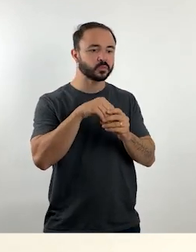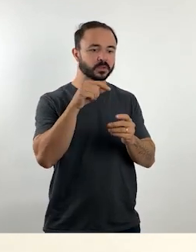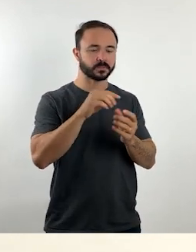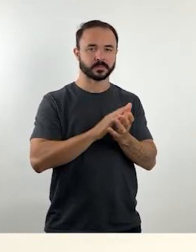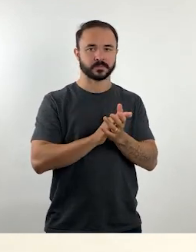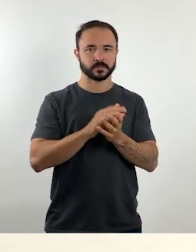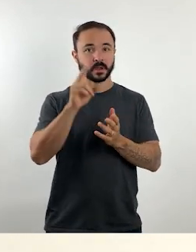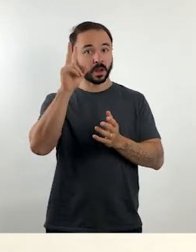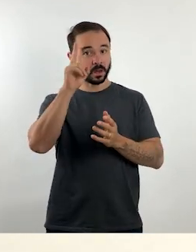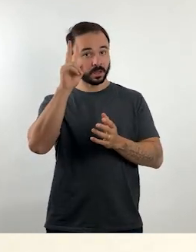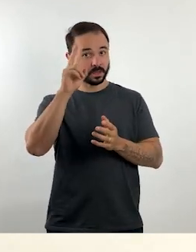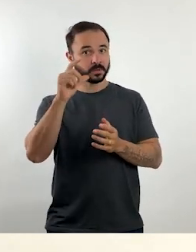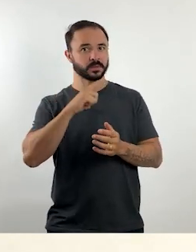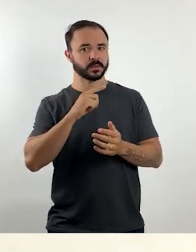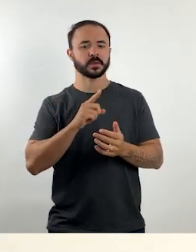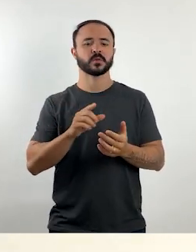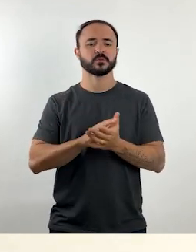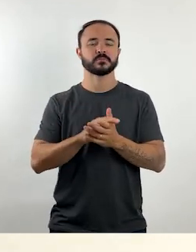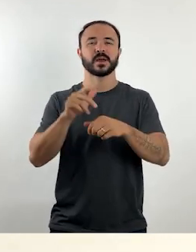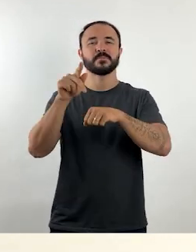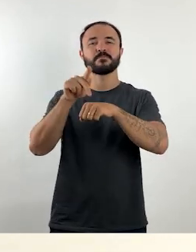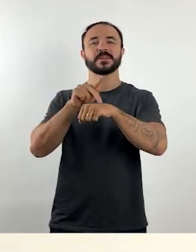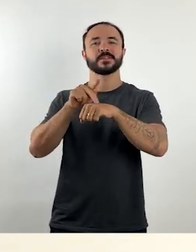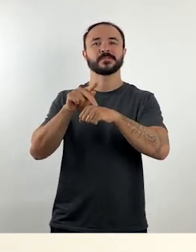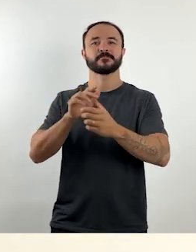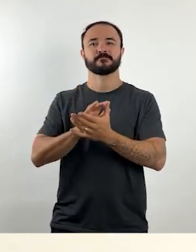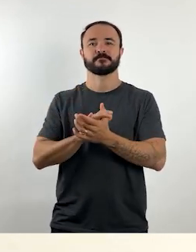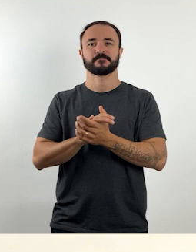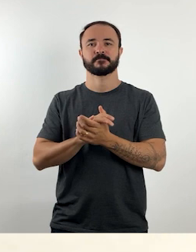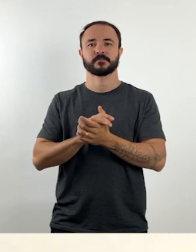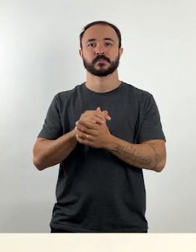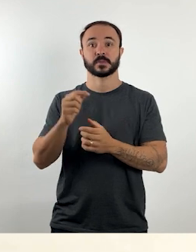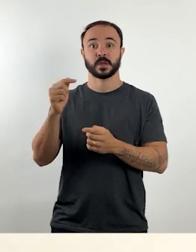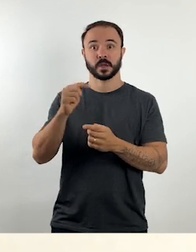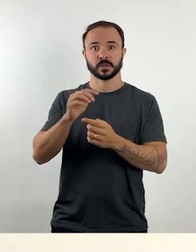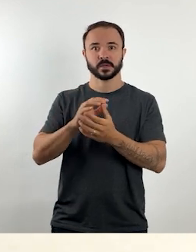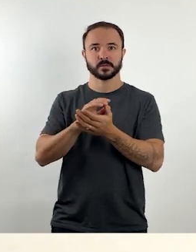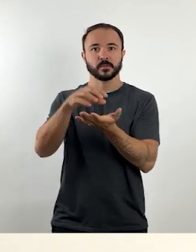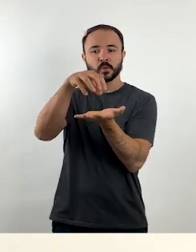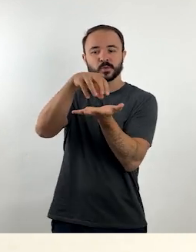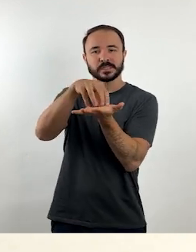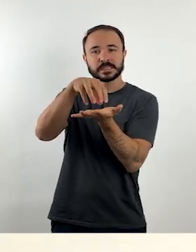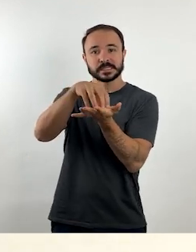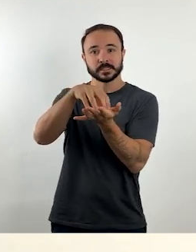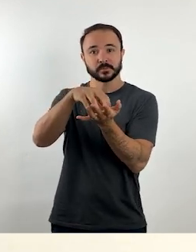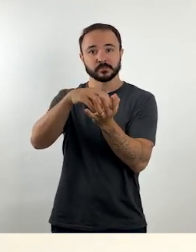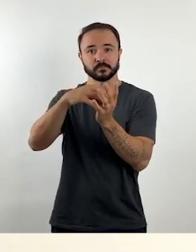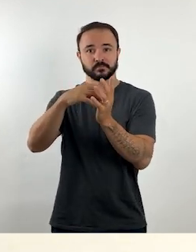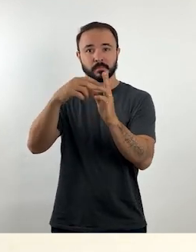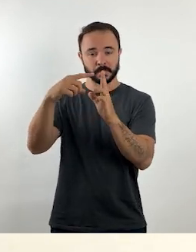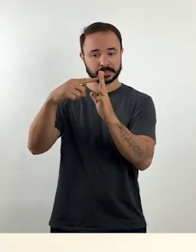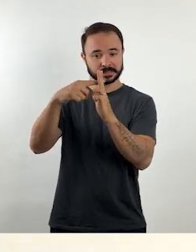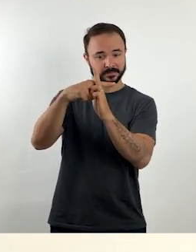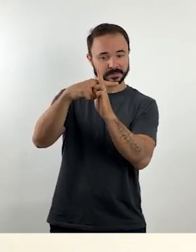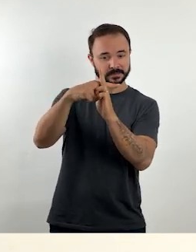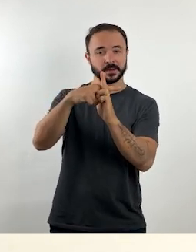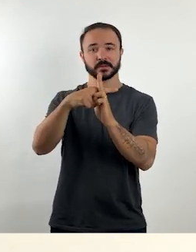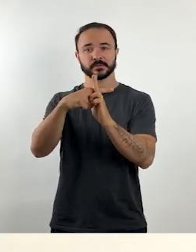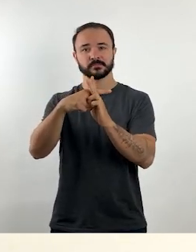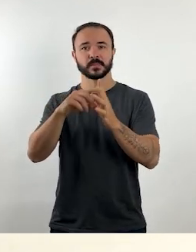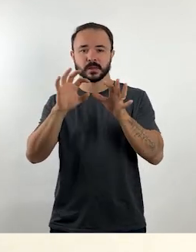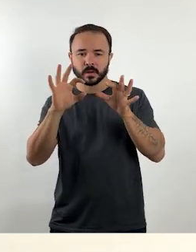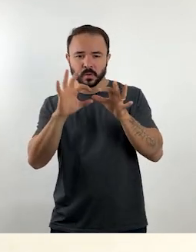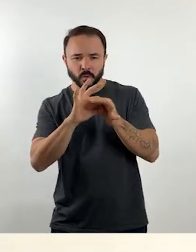que a gente vai passar a haste preta bem aqui no furo do meio do nosso frame. E ele vai